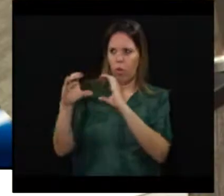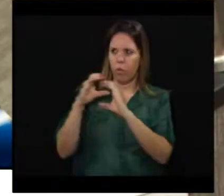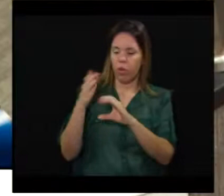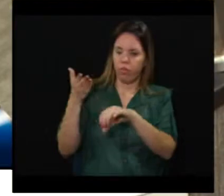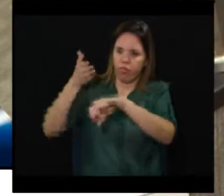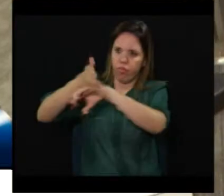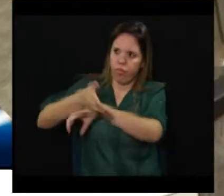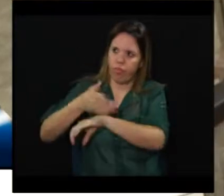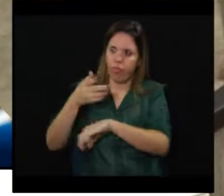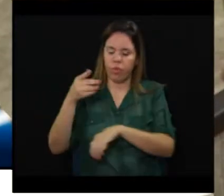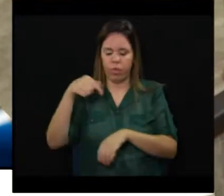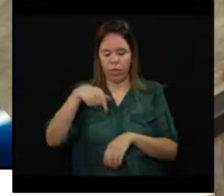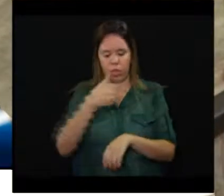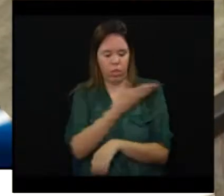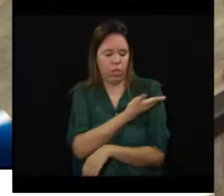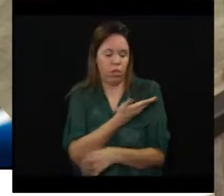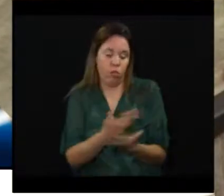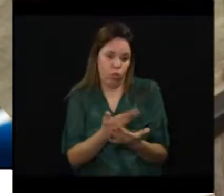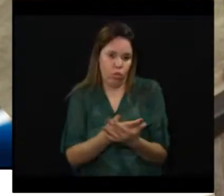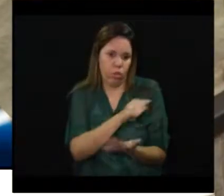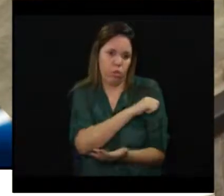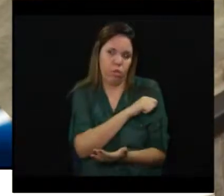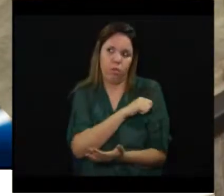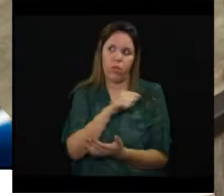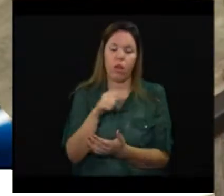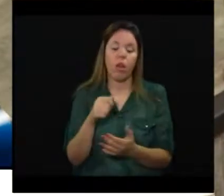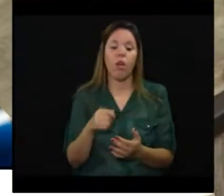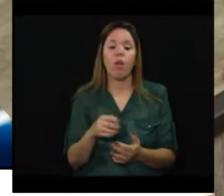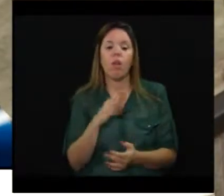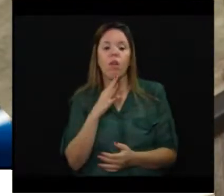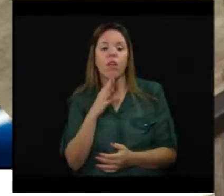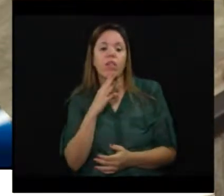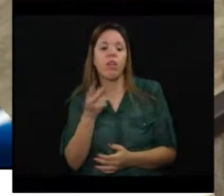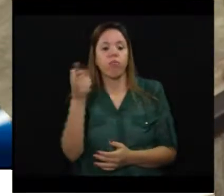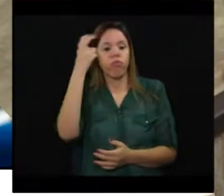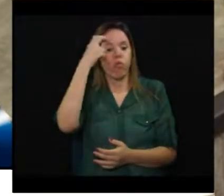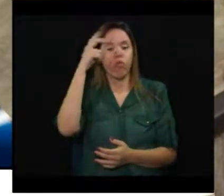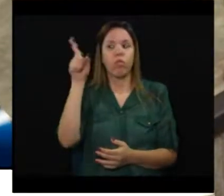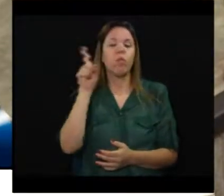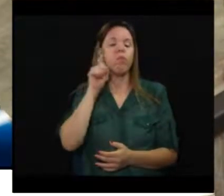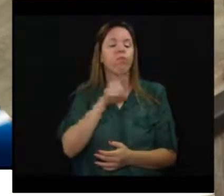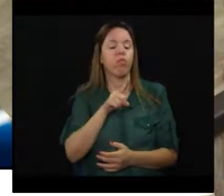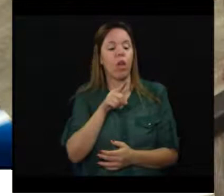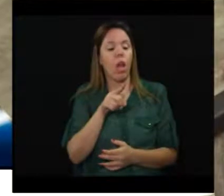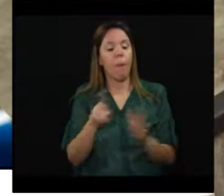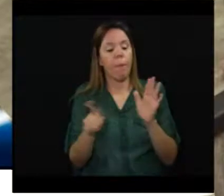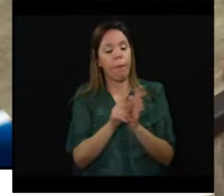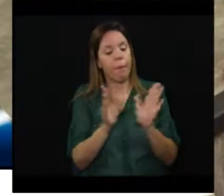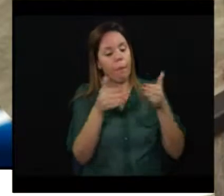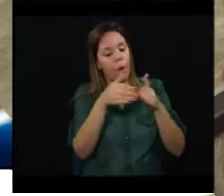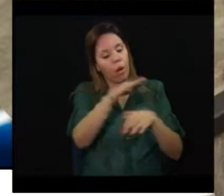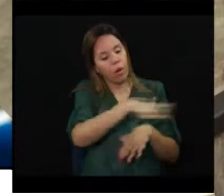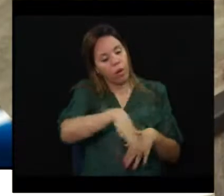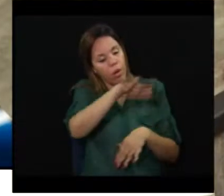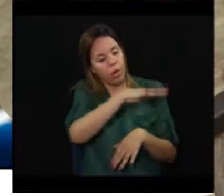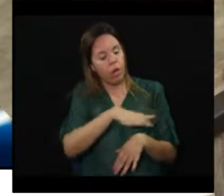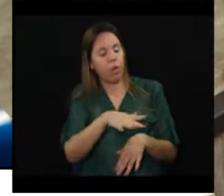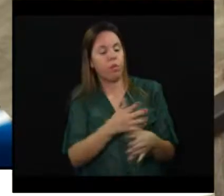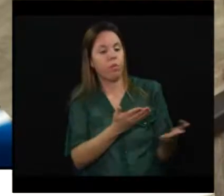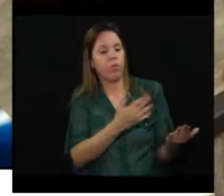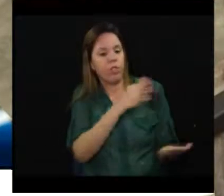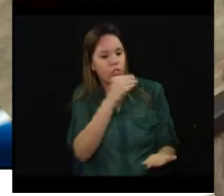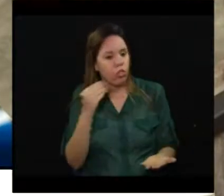estudante brasileiro para conhecer a cultura americana. Ele é destinado para jovens do ensino médio e da